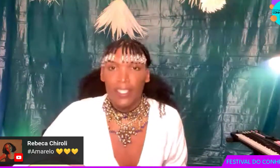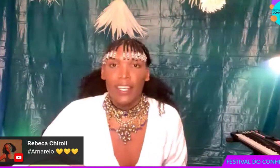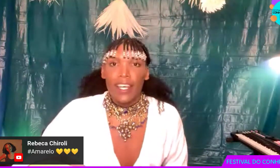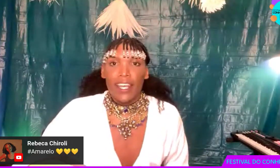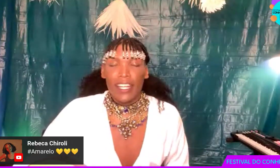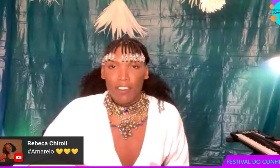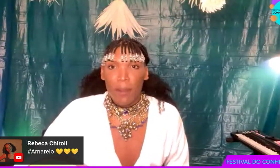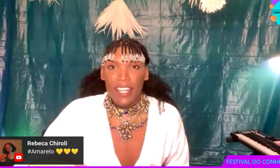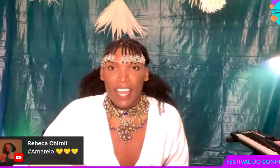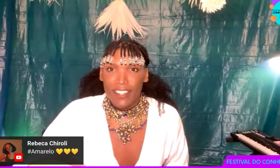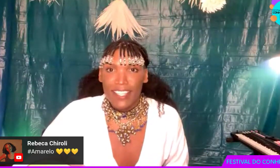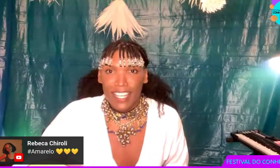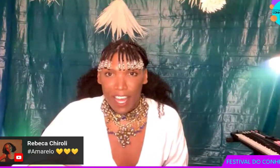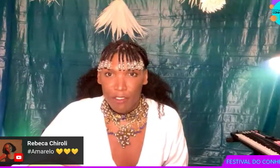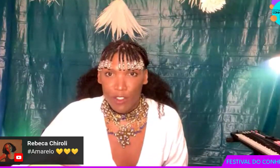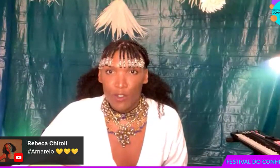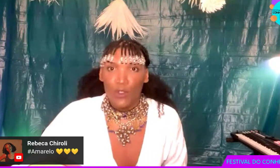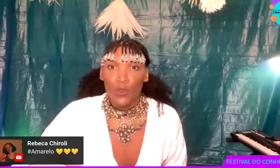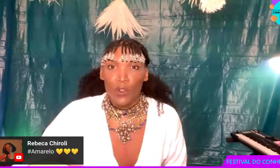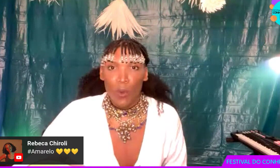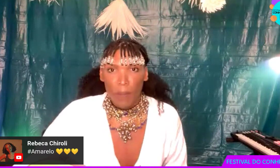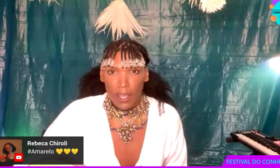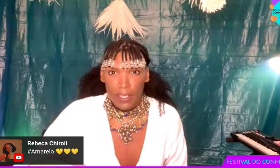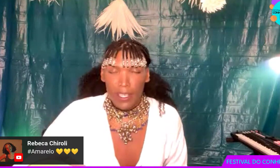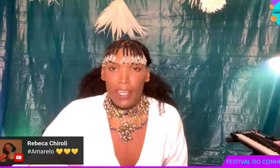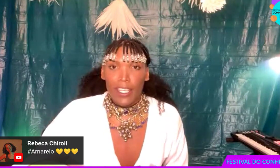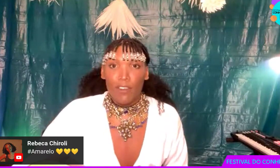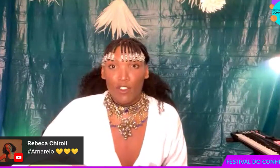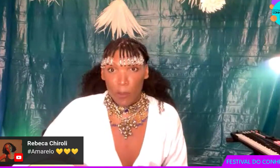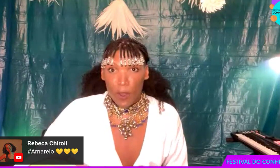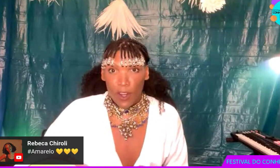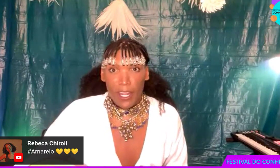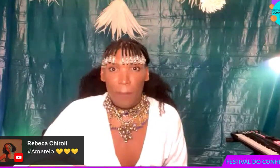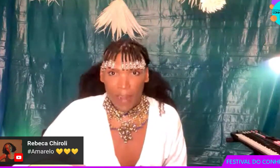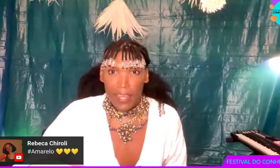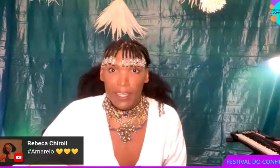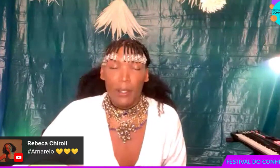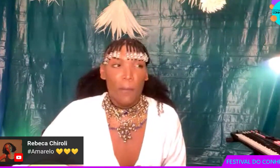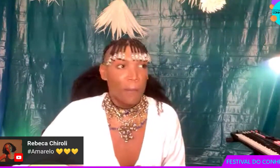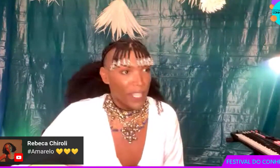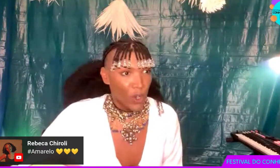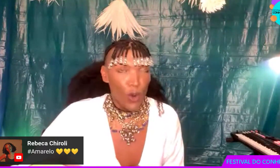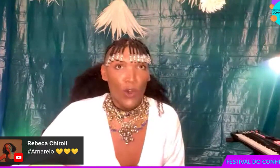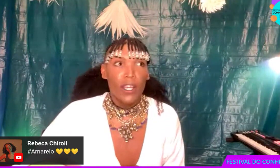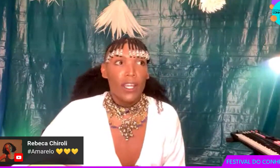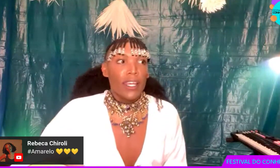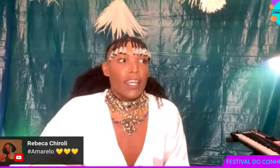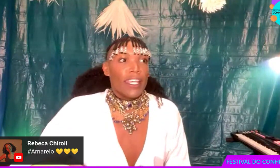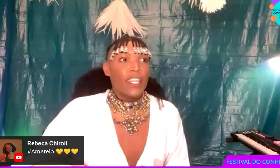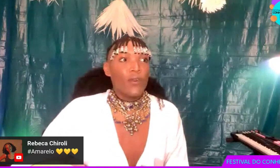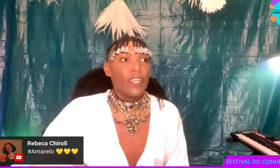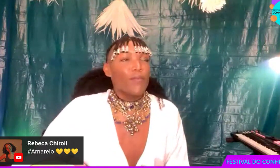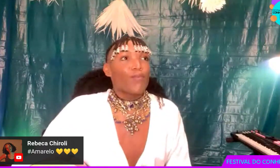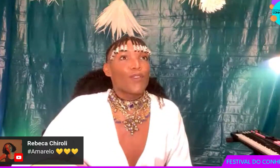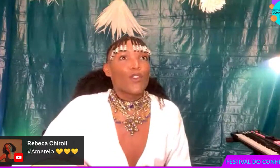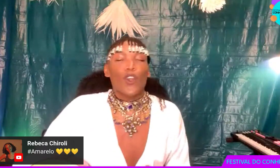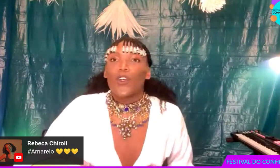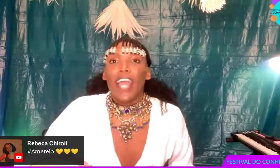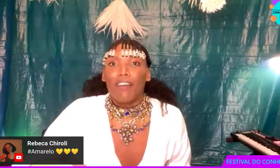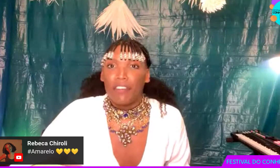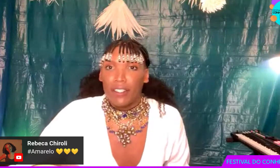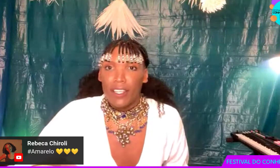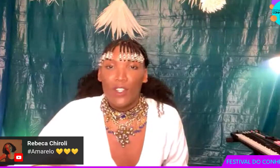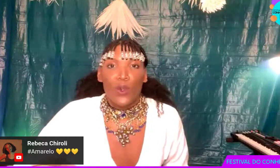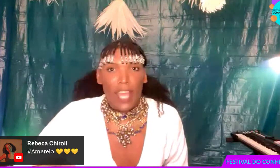antes catava materiais recicláveis junto com sua mãe, que vendia picolé na praia, brincou, que não, que